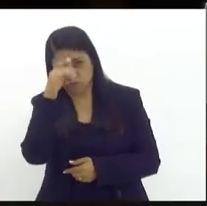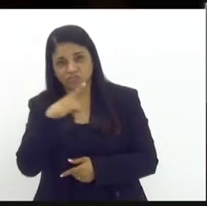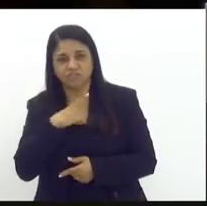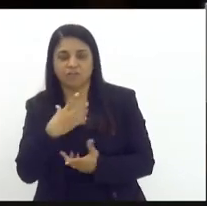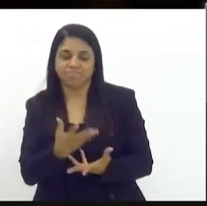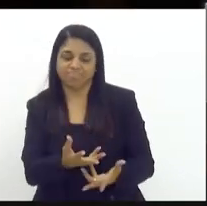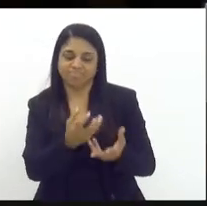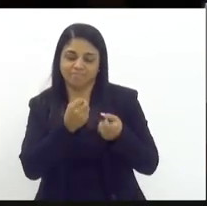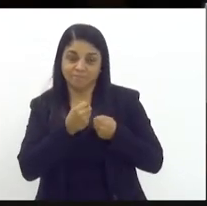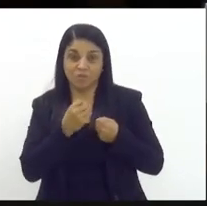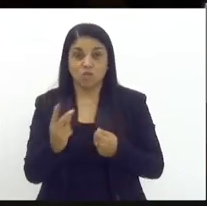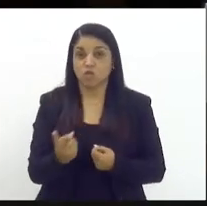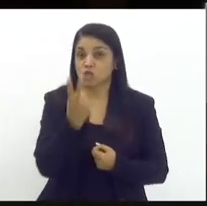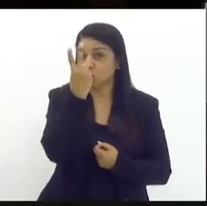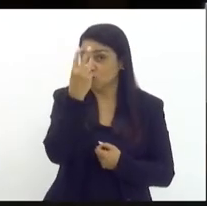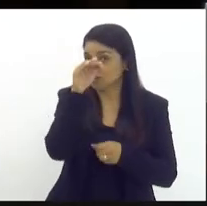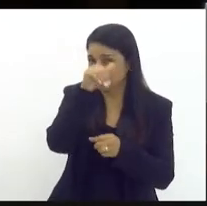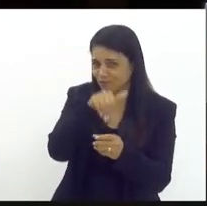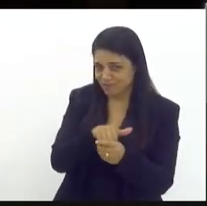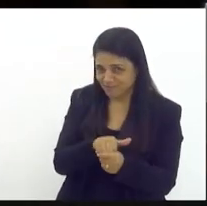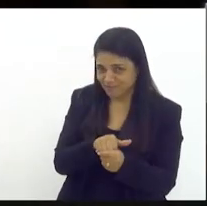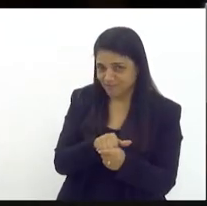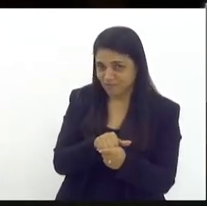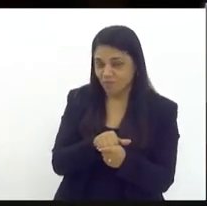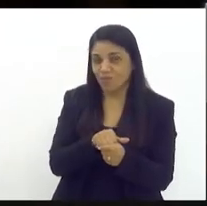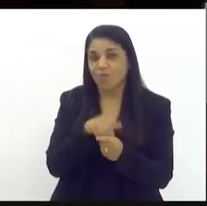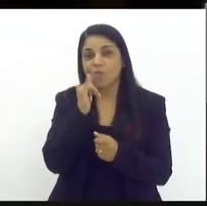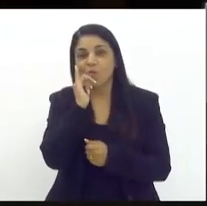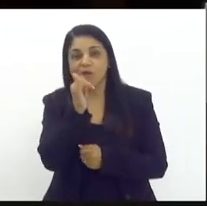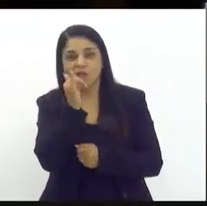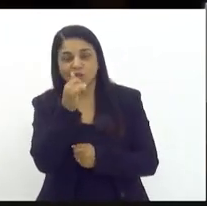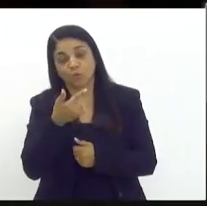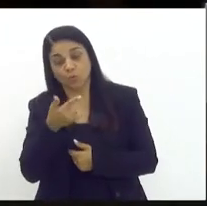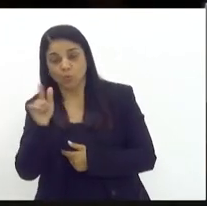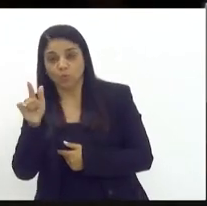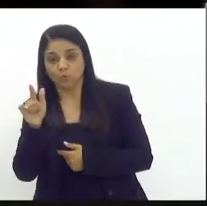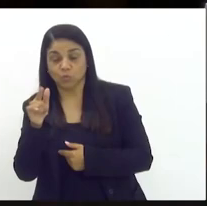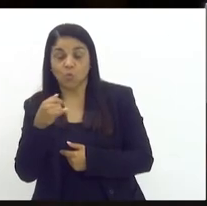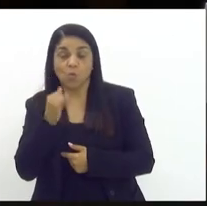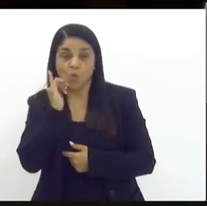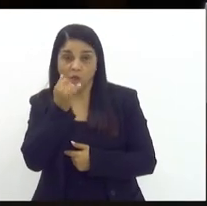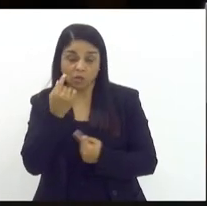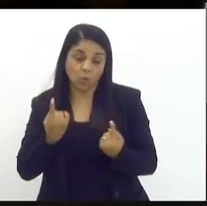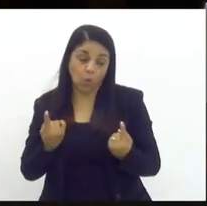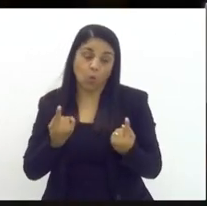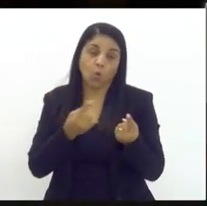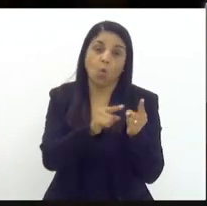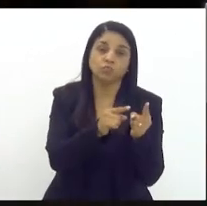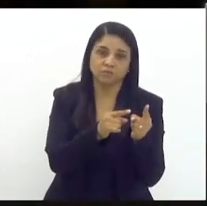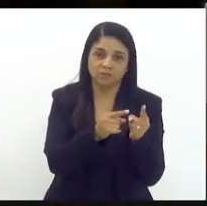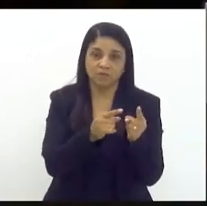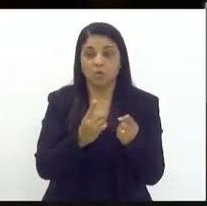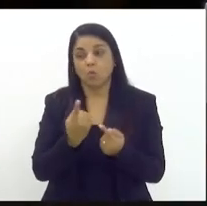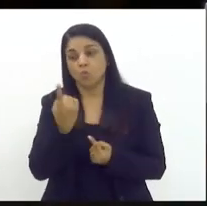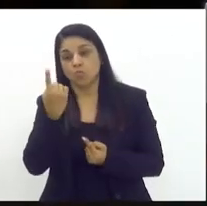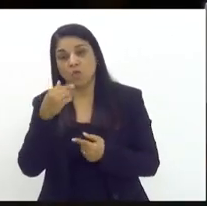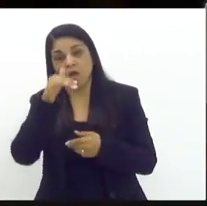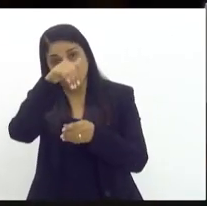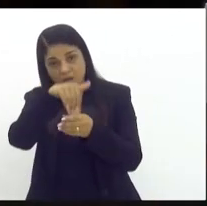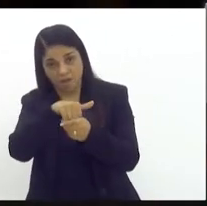dois votaram o relator e o outro o relator votou contra a proposta de inconstitucionalidade de outro voltou a favor